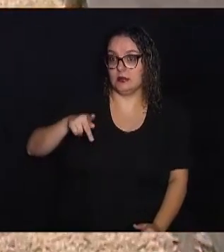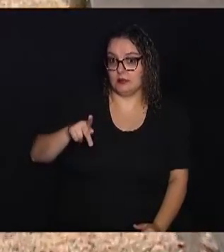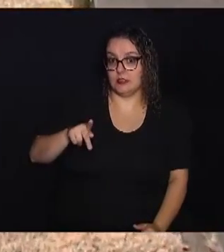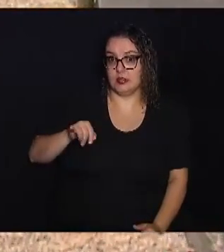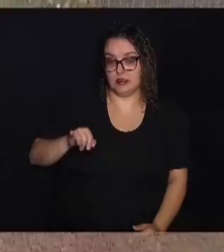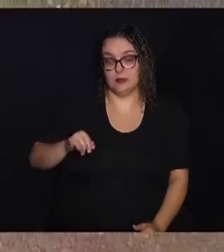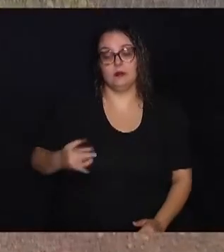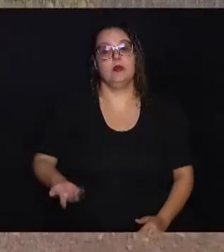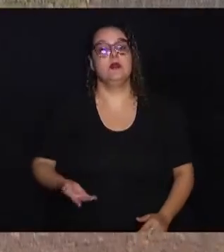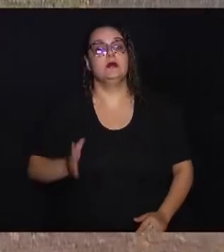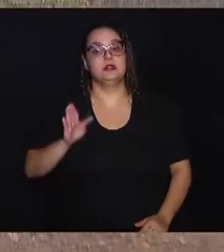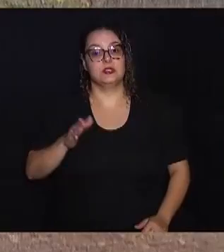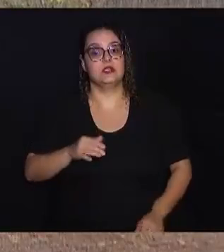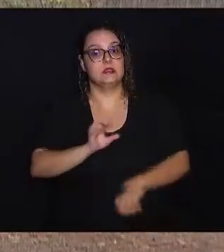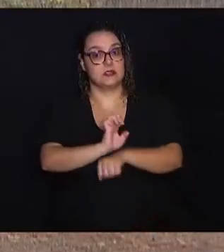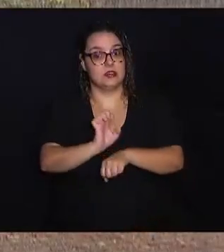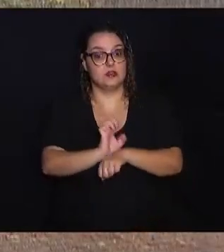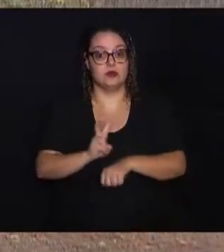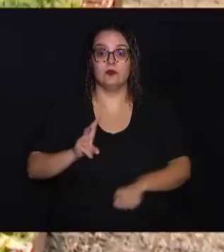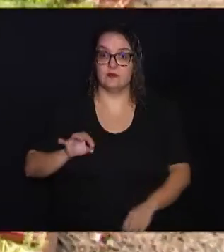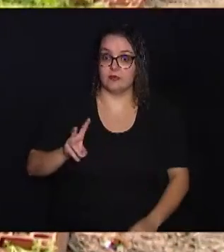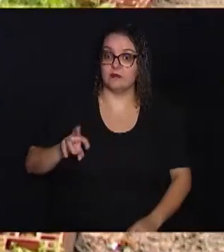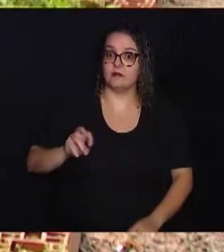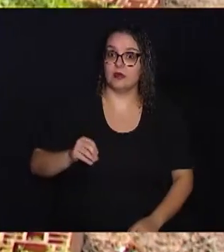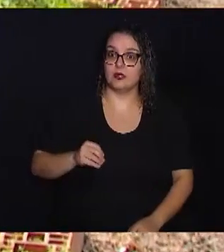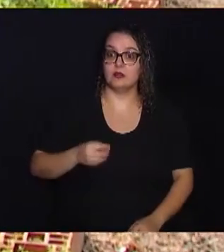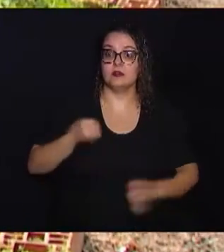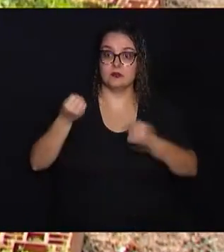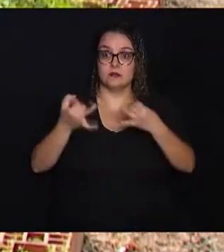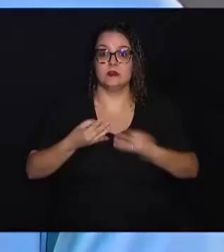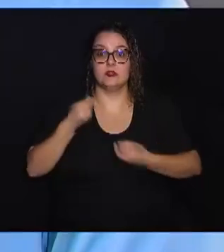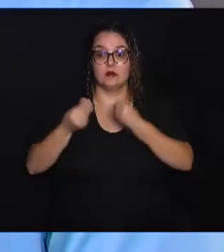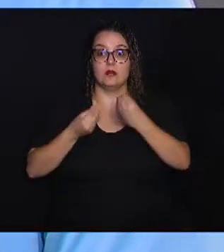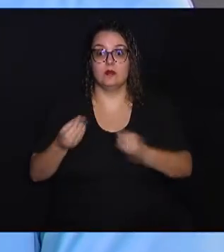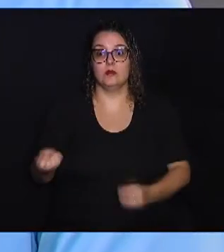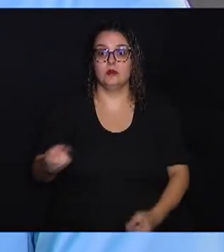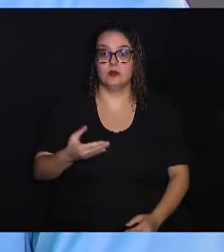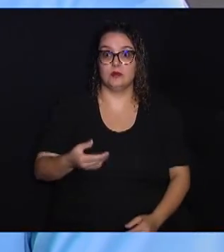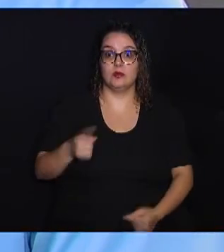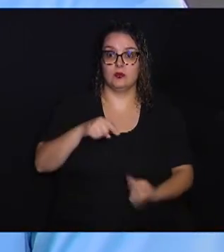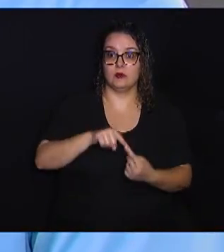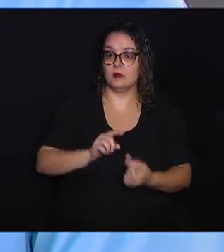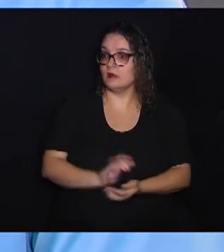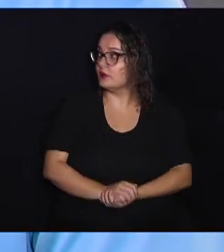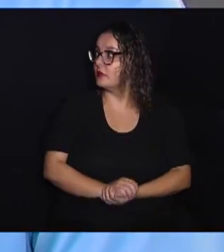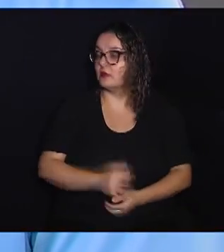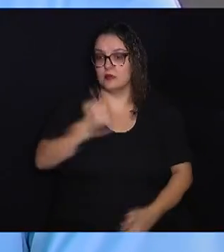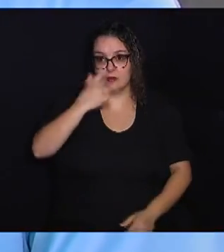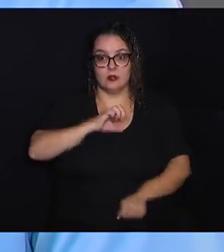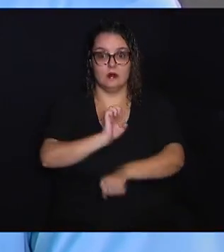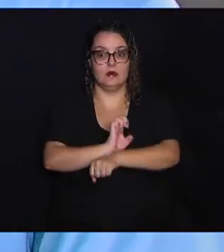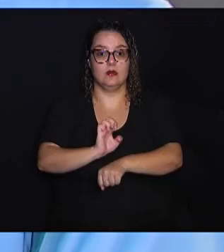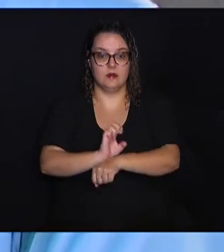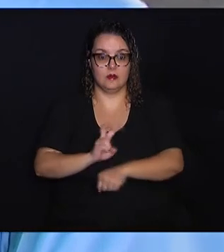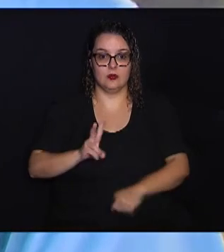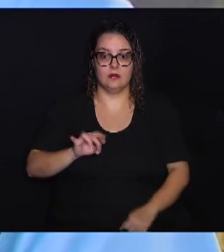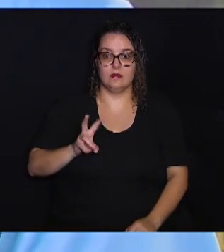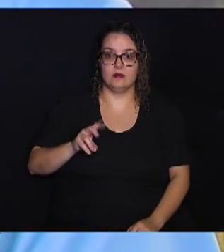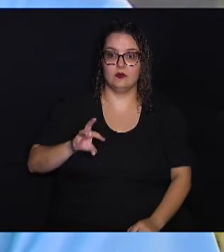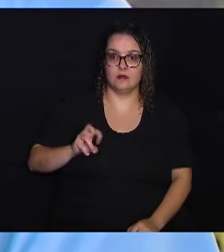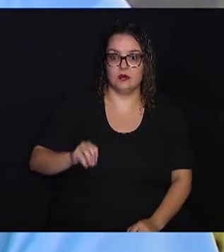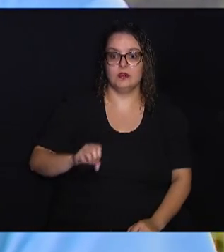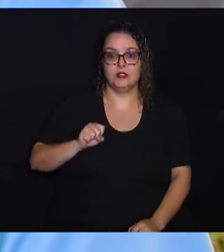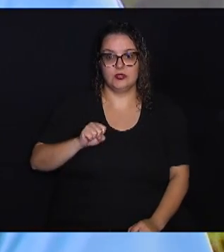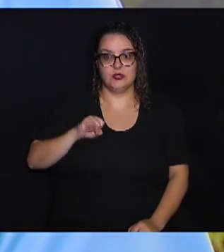viveiro municipal, conta como é alcançar um novo objetivo. Sou estagiário lá do viveiro lá do Xangri-Lá, né,